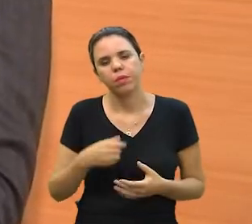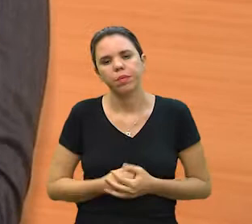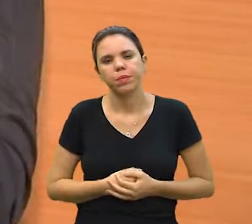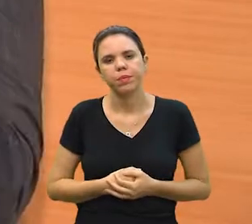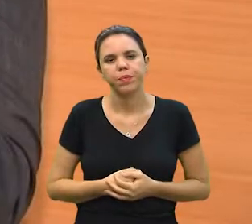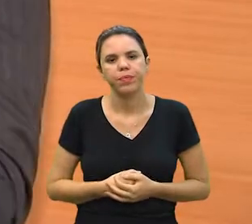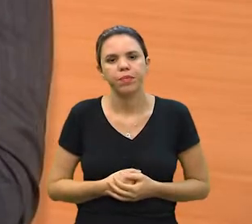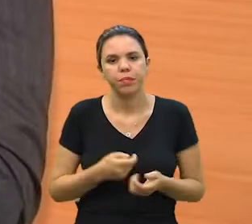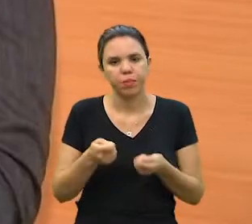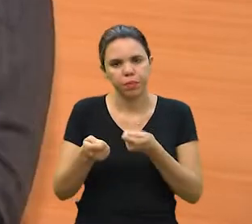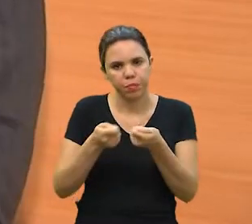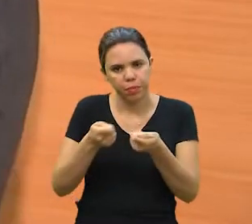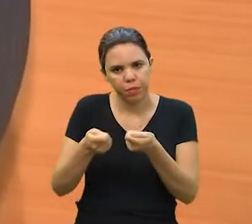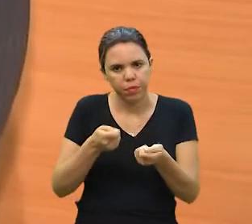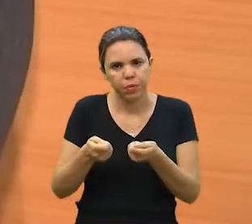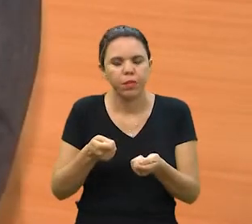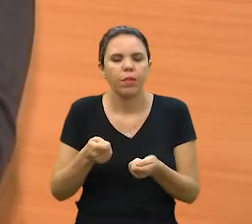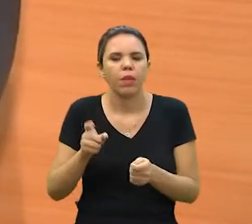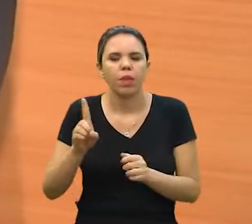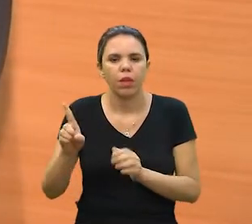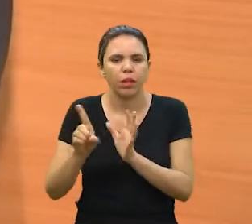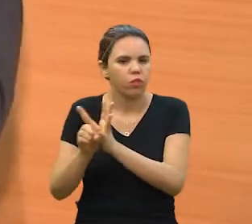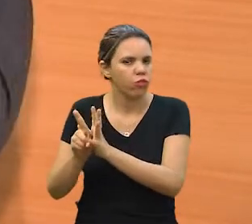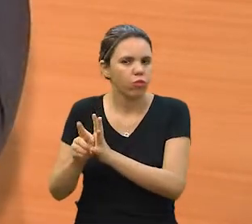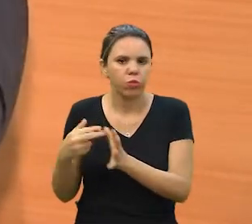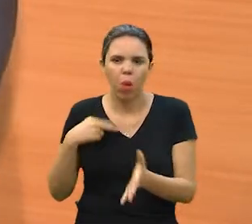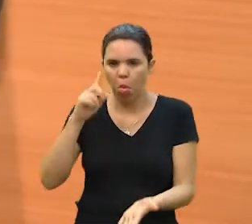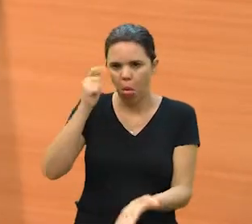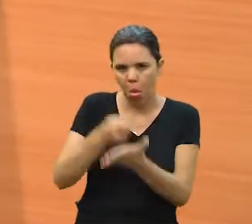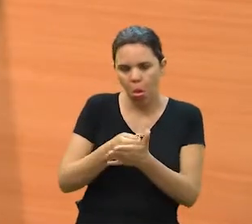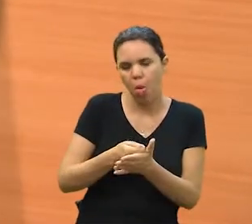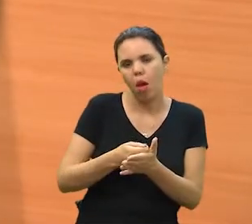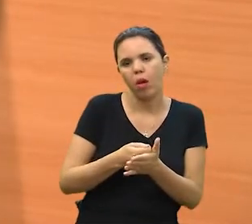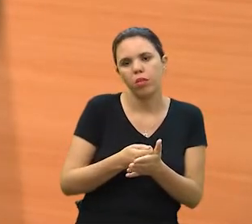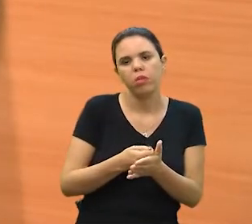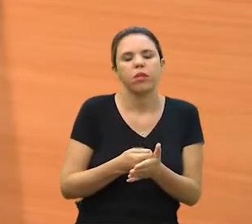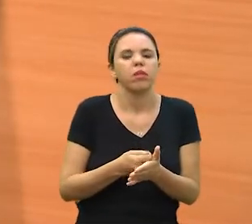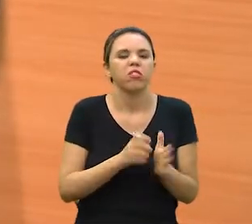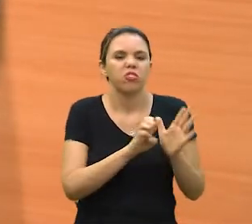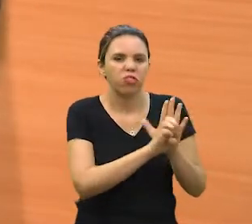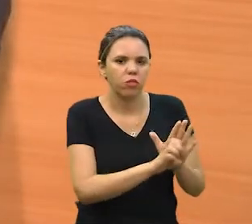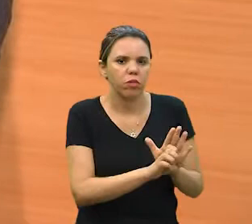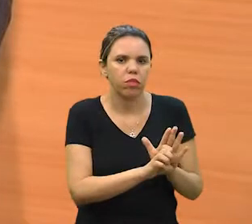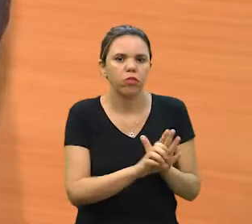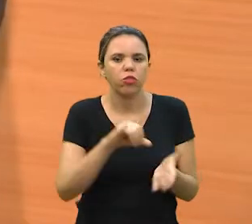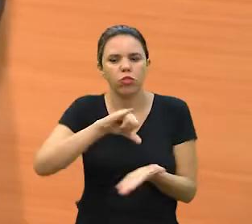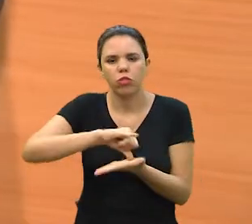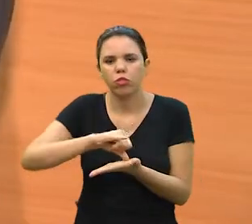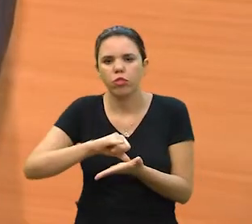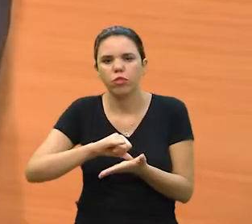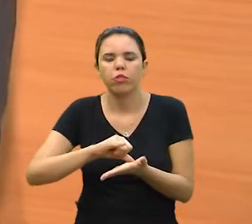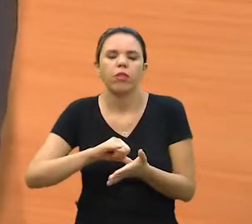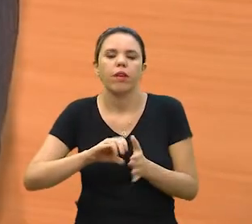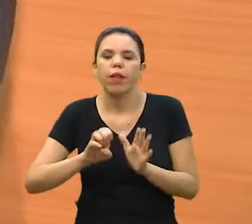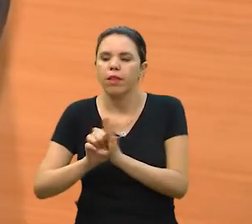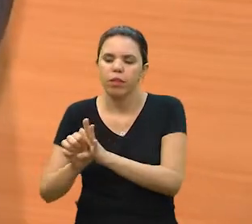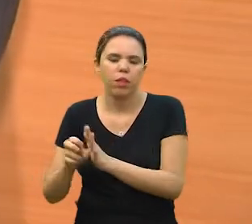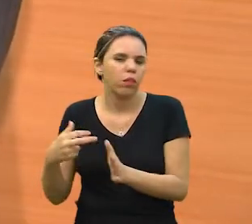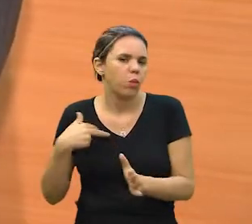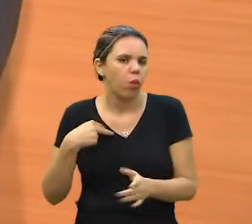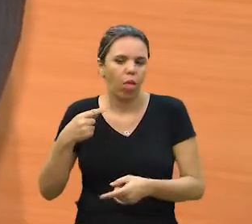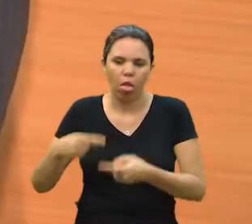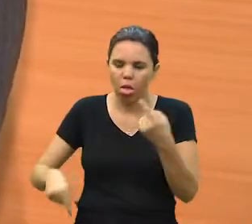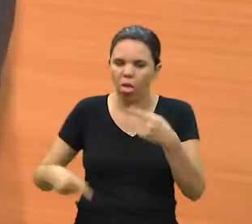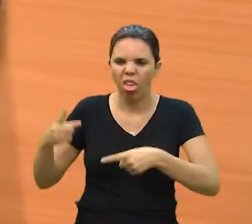gente tem que buscar que seja o do equilíbrio. Né? Quem é de direita não pode impor a vontade dele para quem é de esquerda ou para quem é de centro. E quem é de esquerda também da